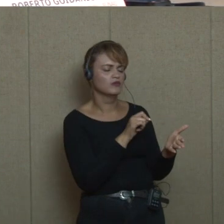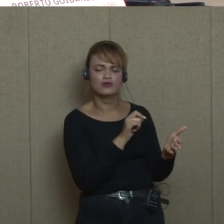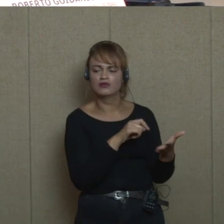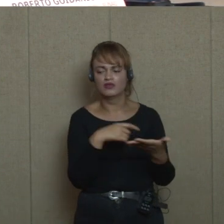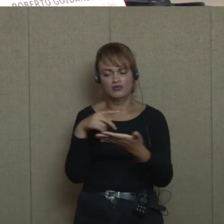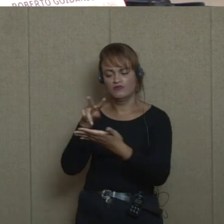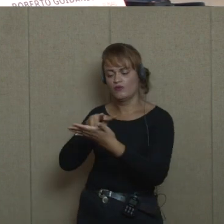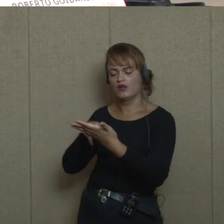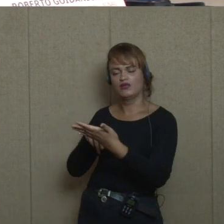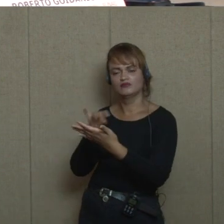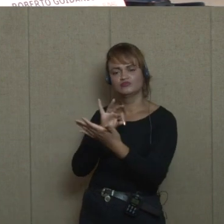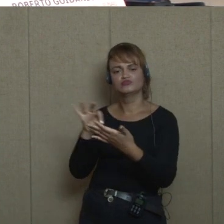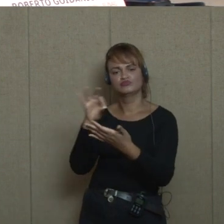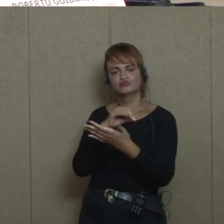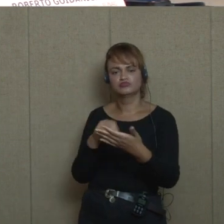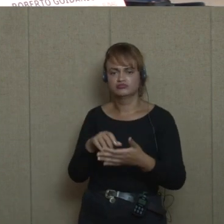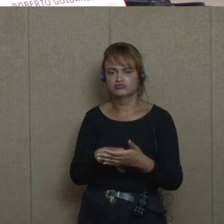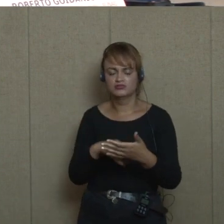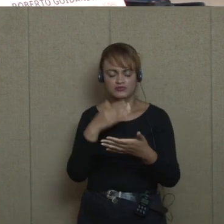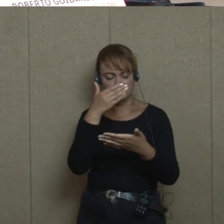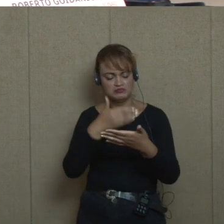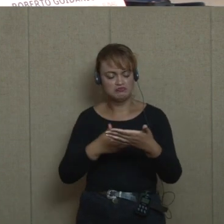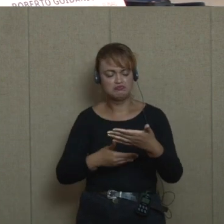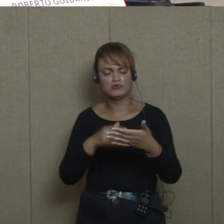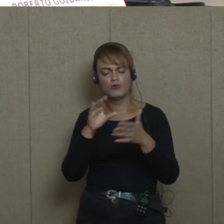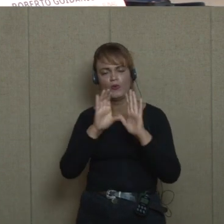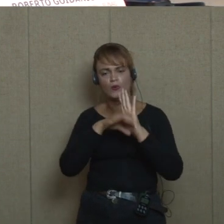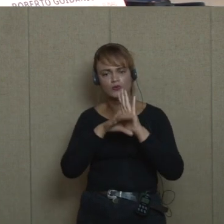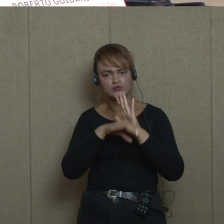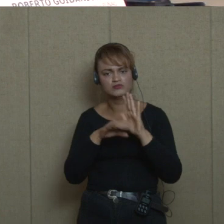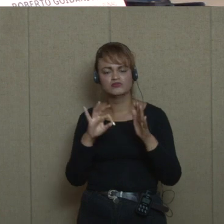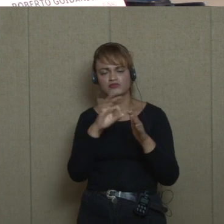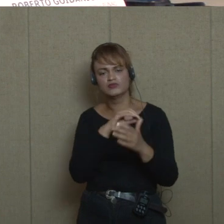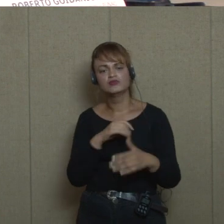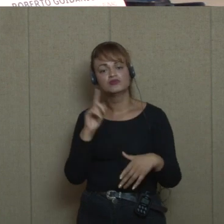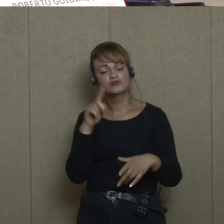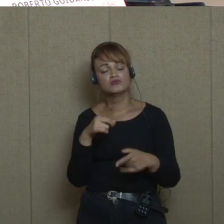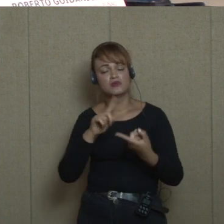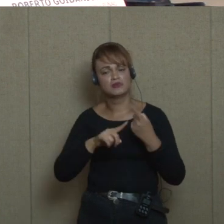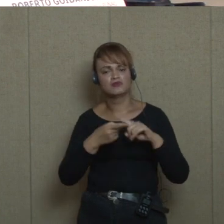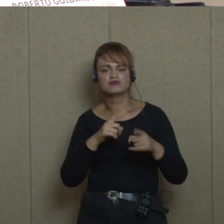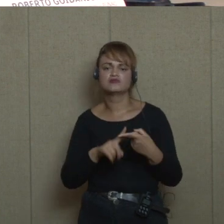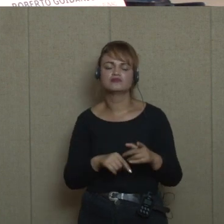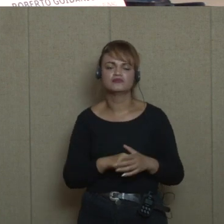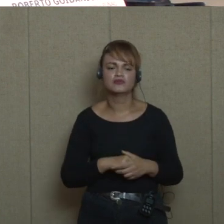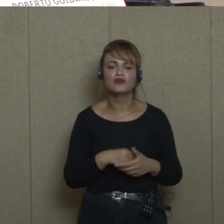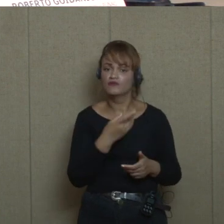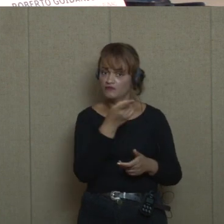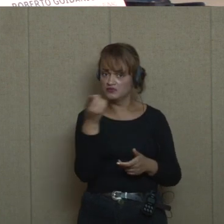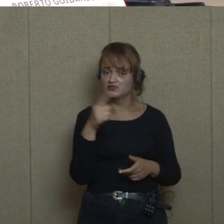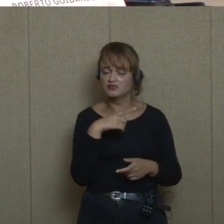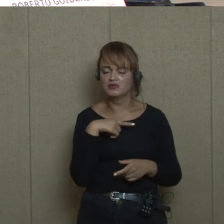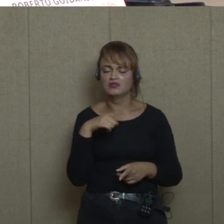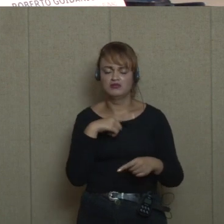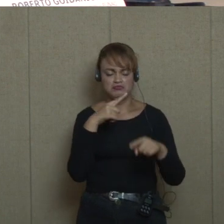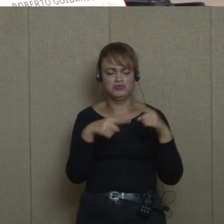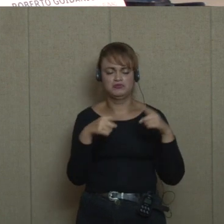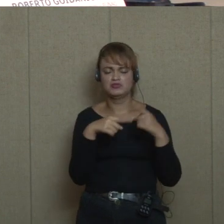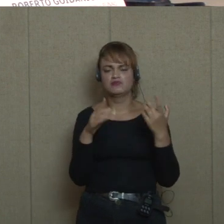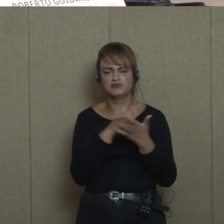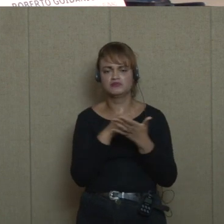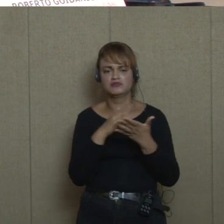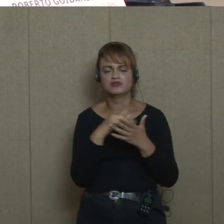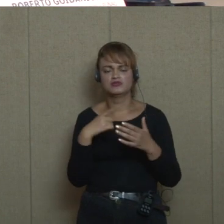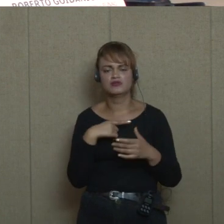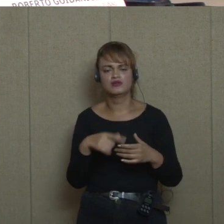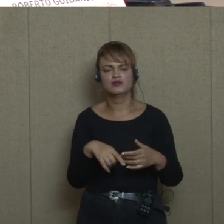vão olhar dentro do acordo, no conteúdo. Então, essa é uma negociação. Você também tem as suas restrições aqui. Você tem a sua